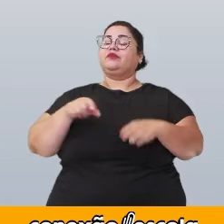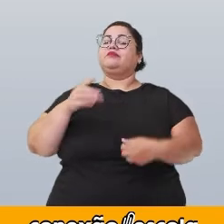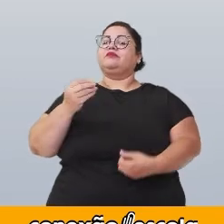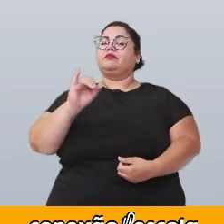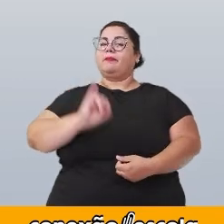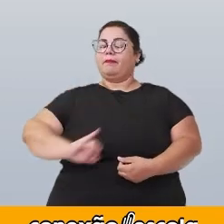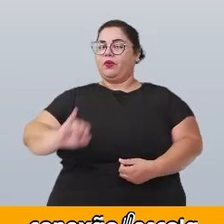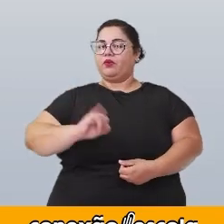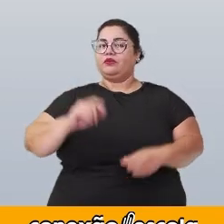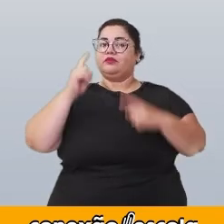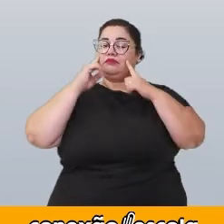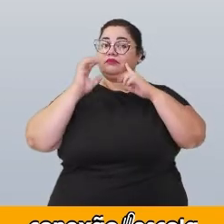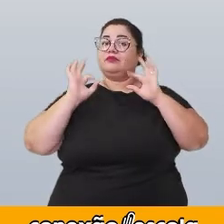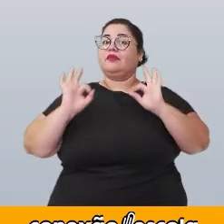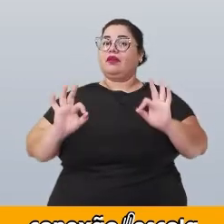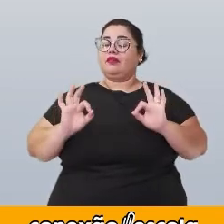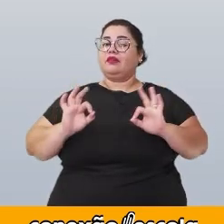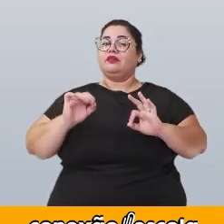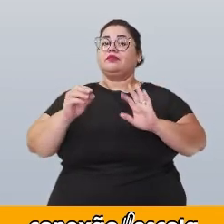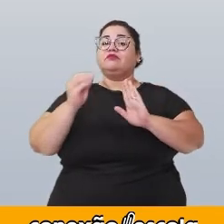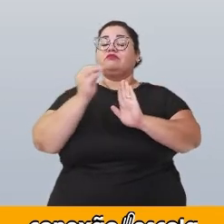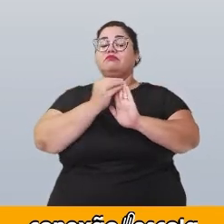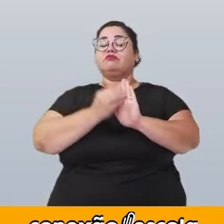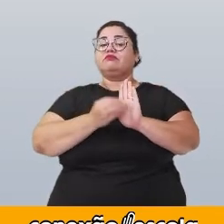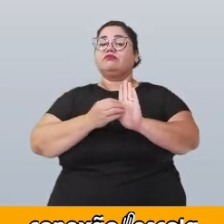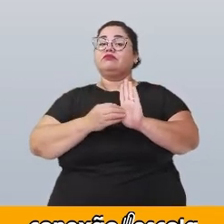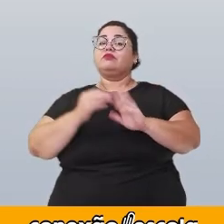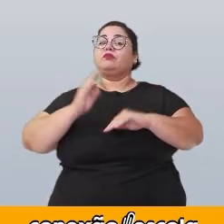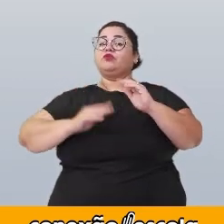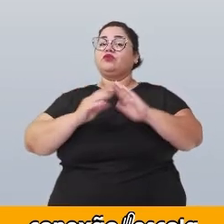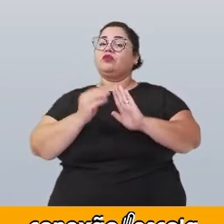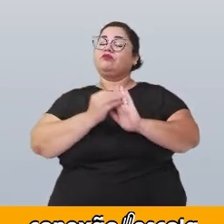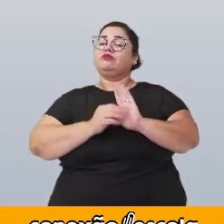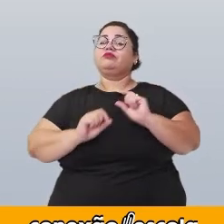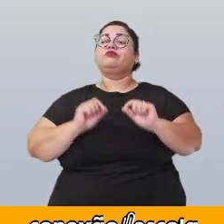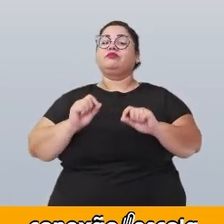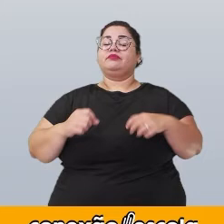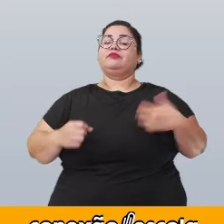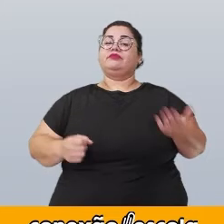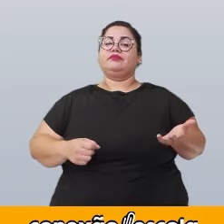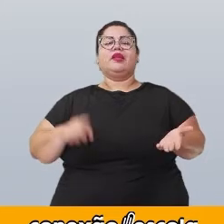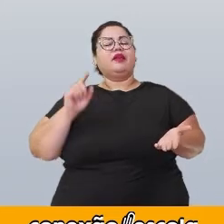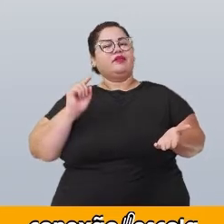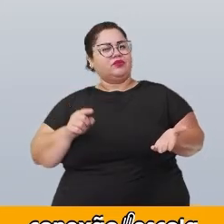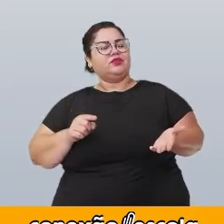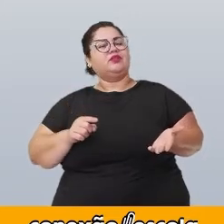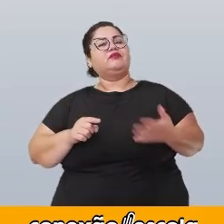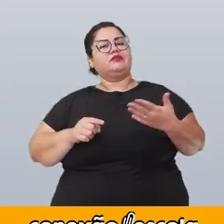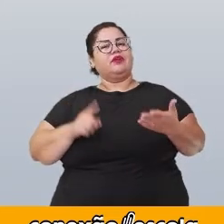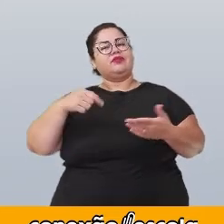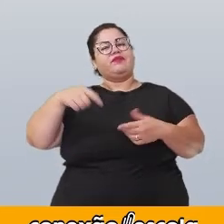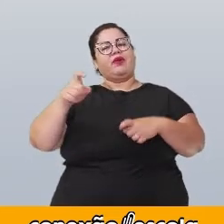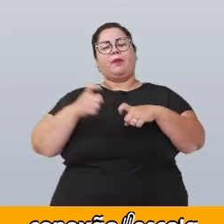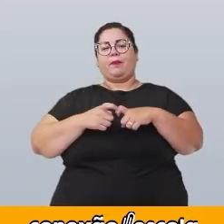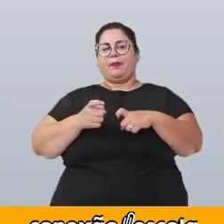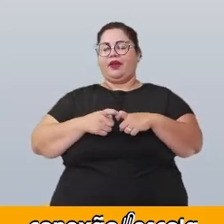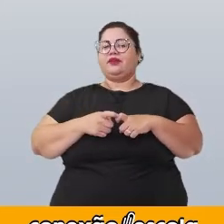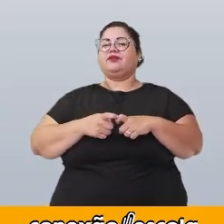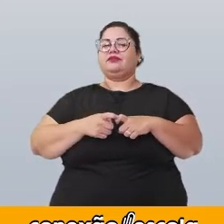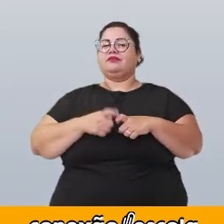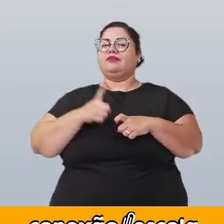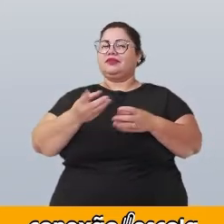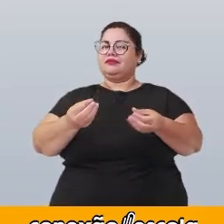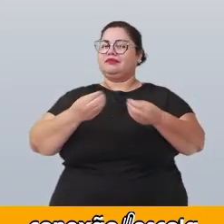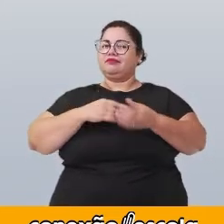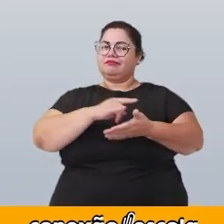tão importante estar atento ao que foi prescrito pelo profissional. E você, quando vai ao médico,